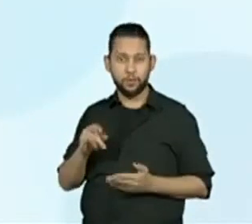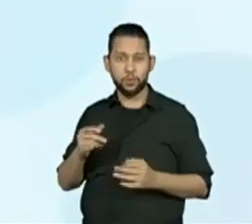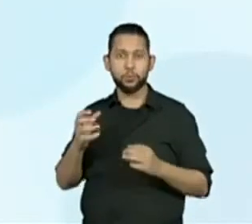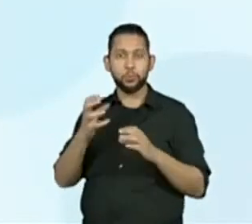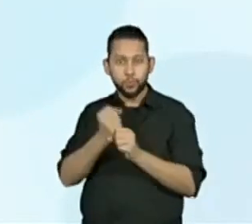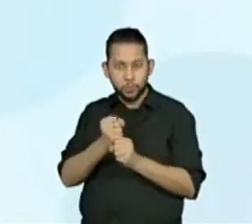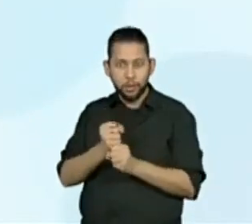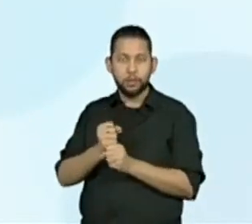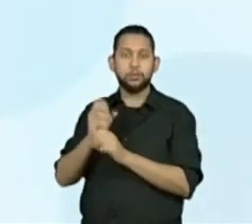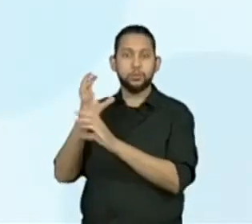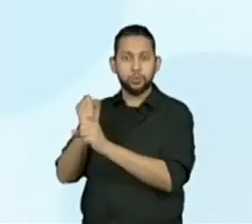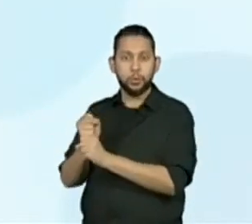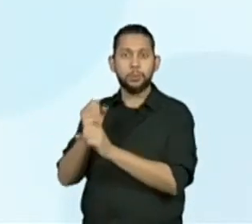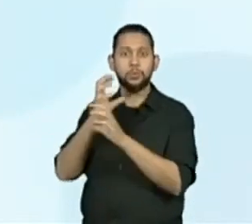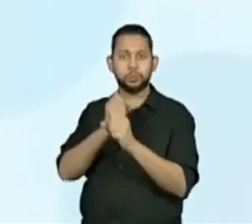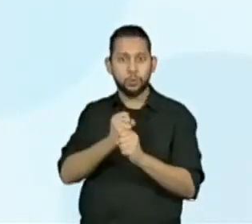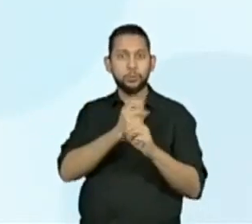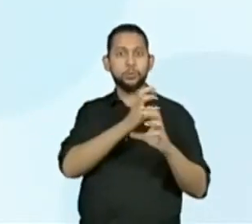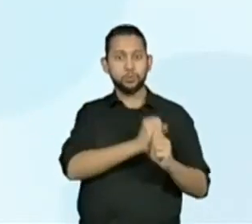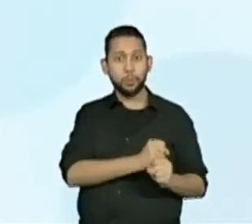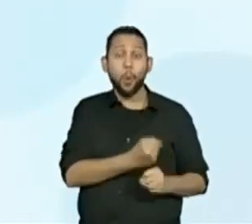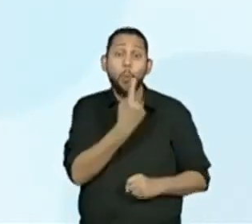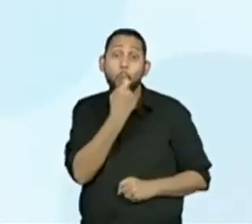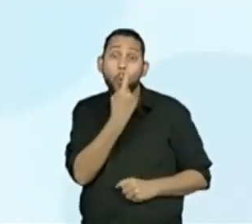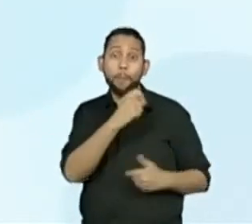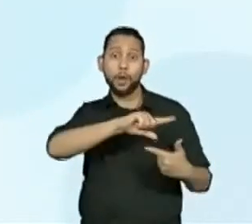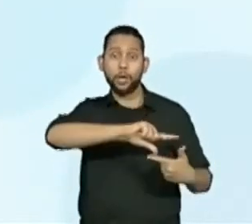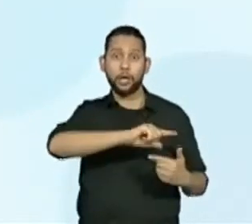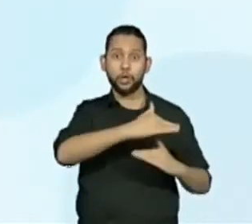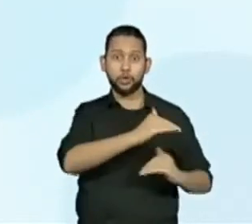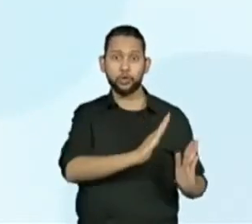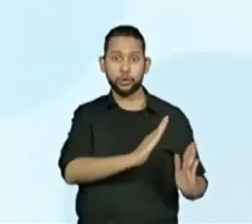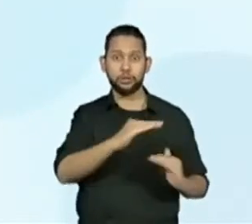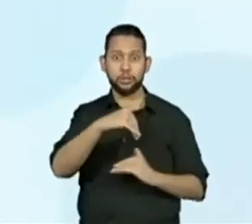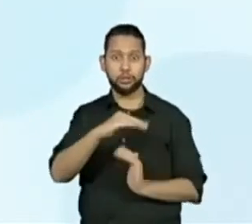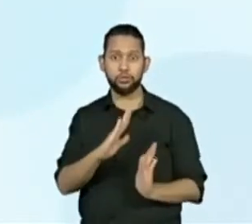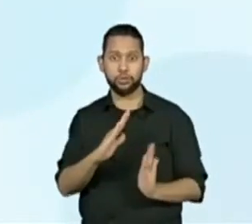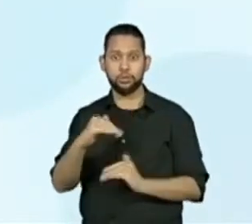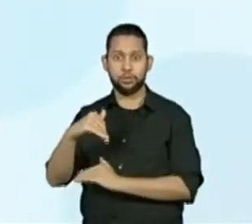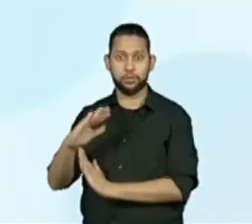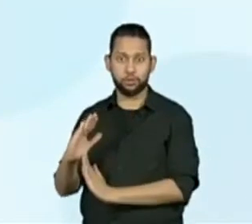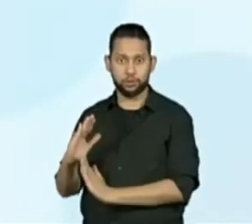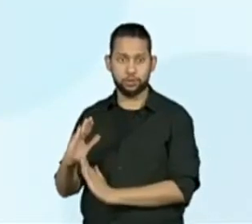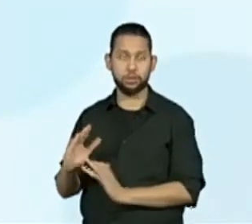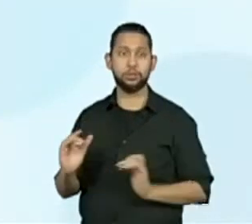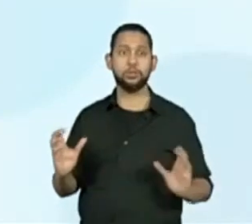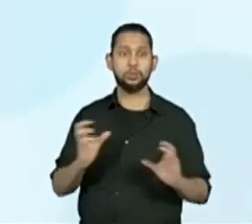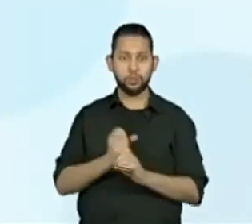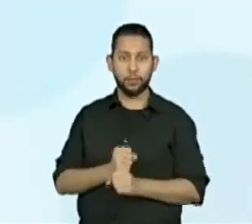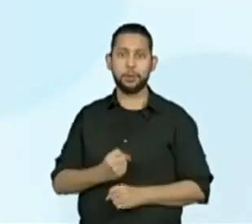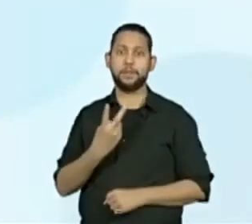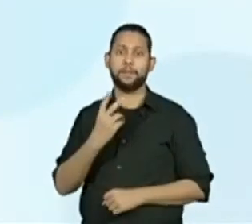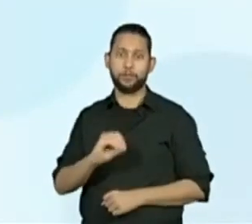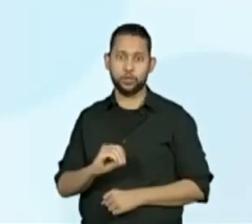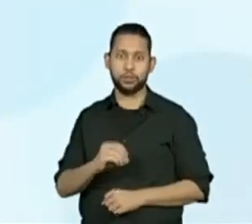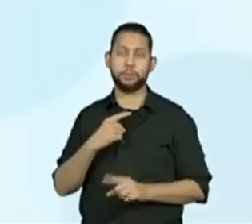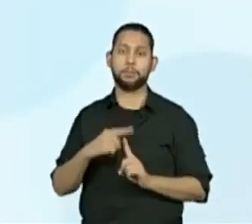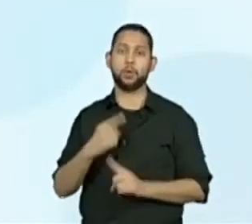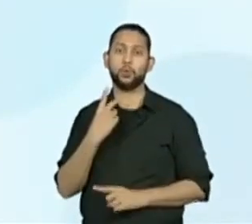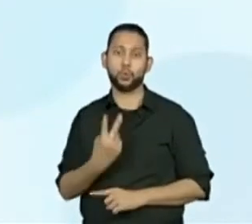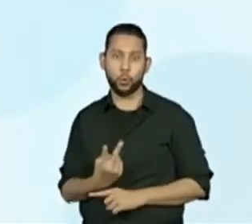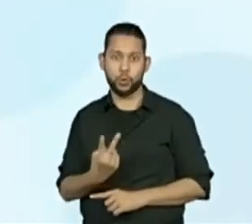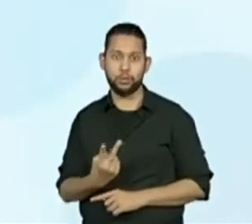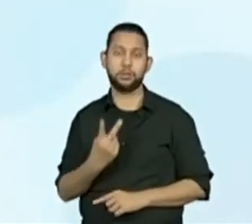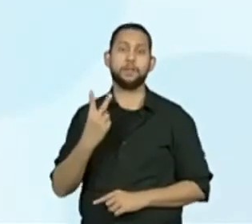tudo o que tem em uma caixinha aqui eu vou ter 20 mais 2 mais 50